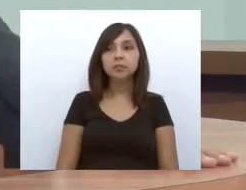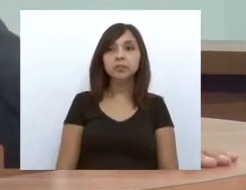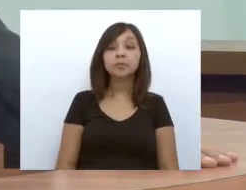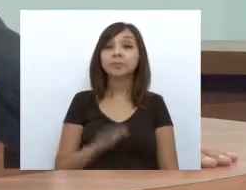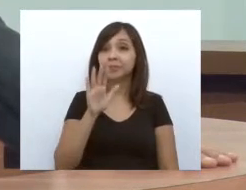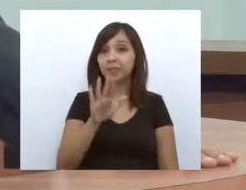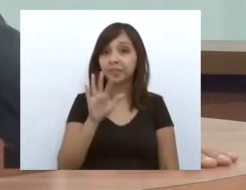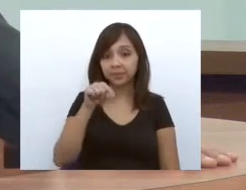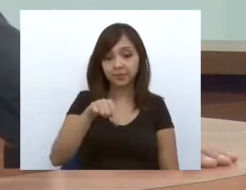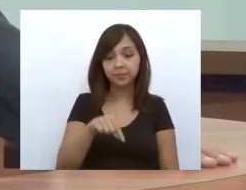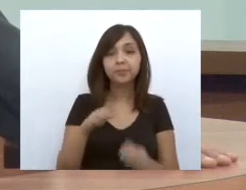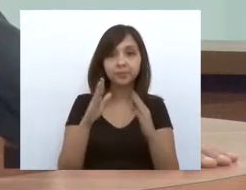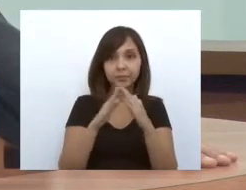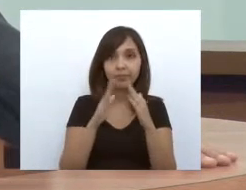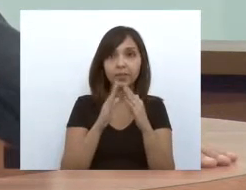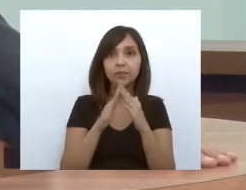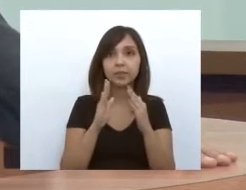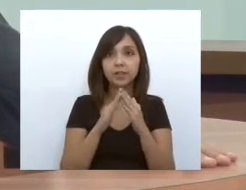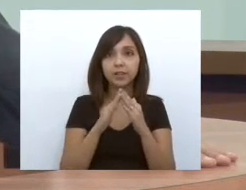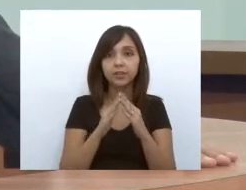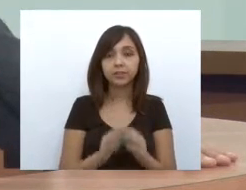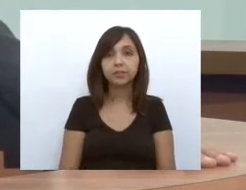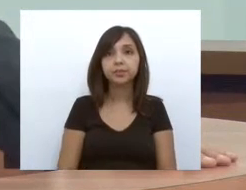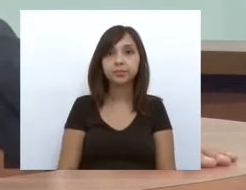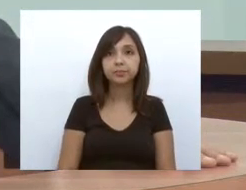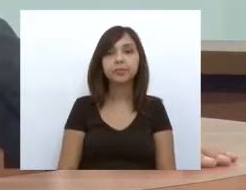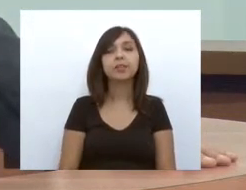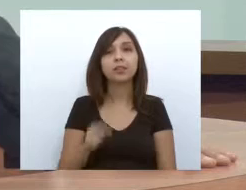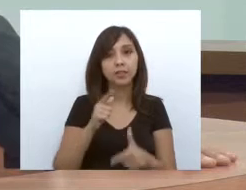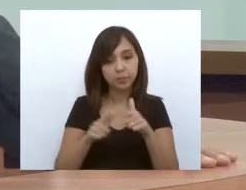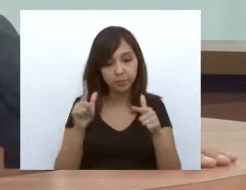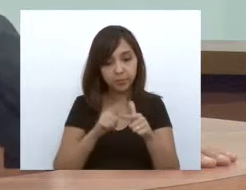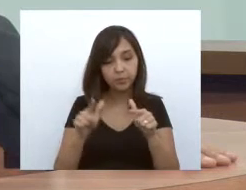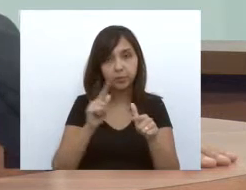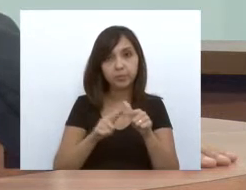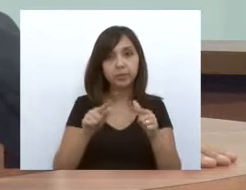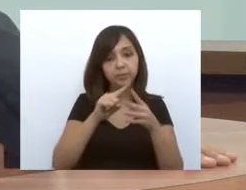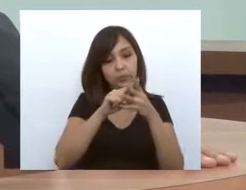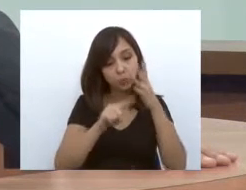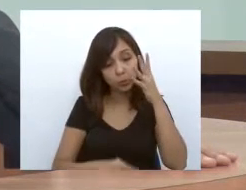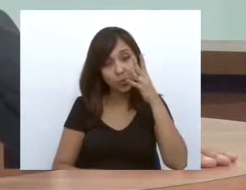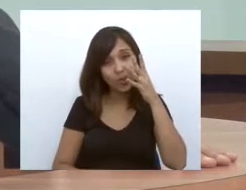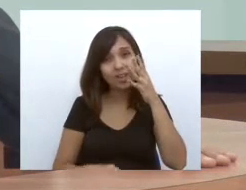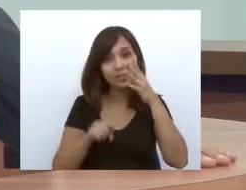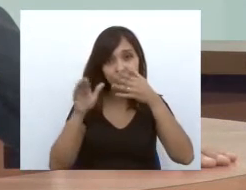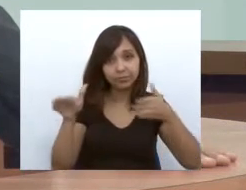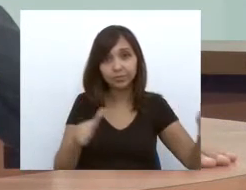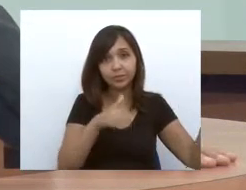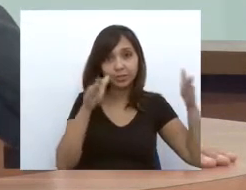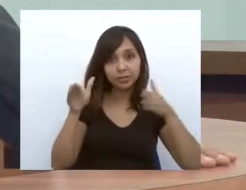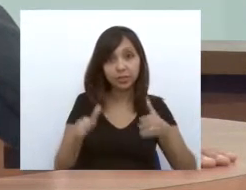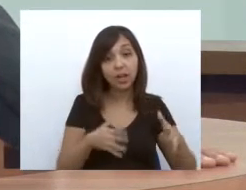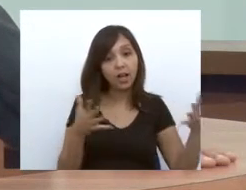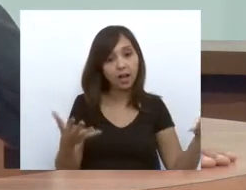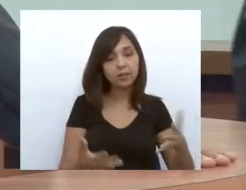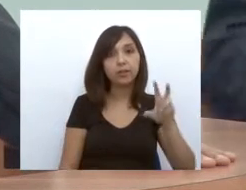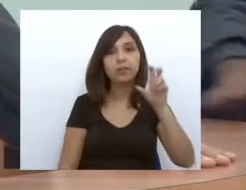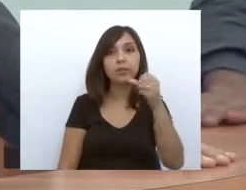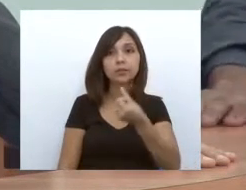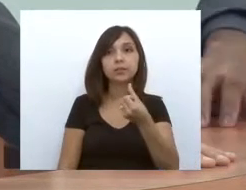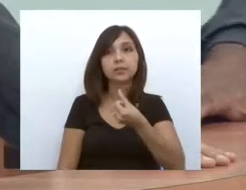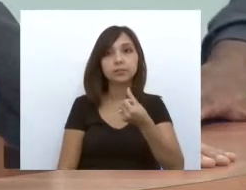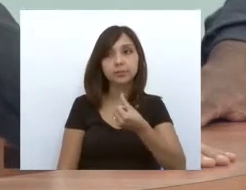esta casa passou por obstáculo em 4 sessões. Esta de hoje já será a